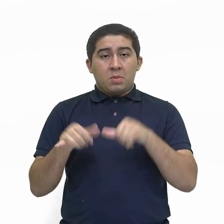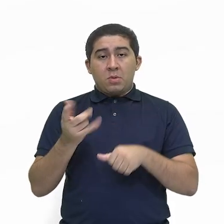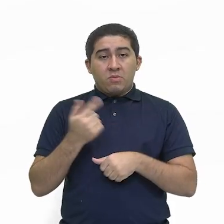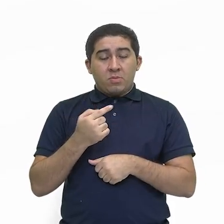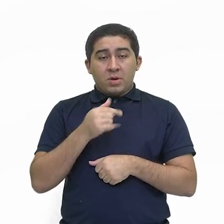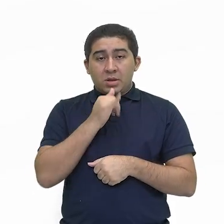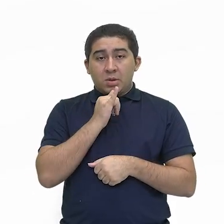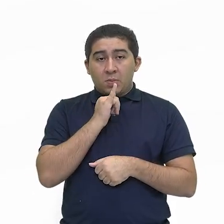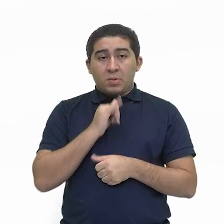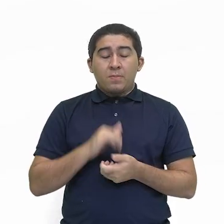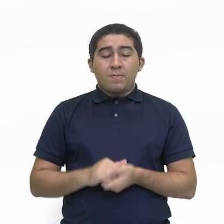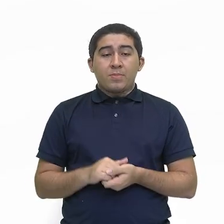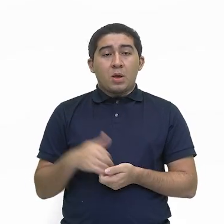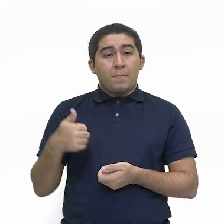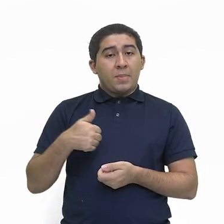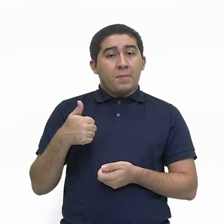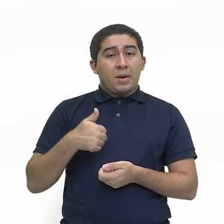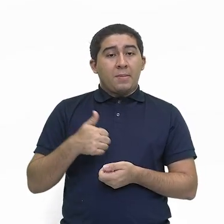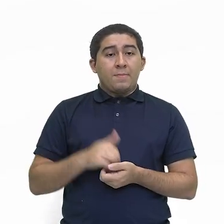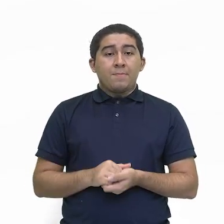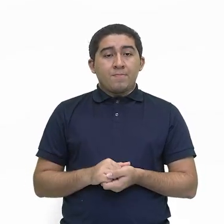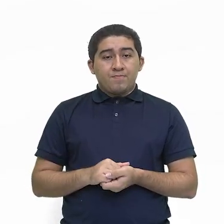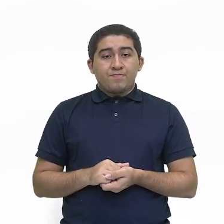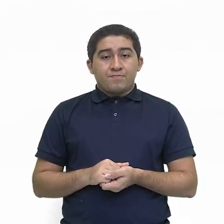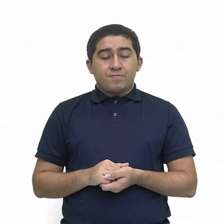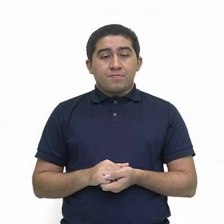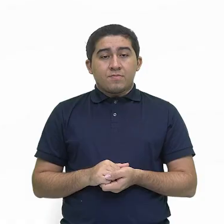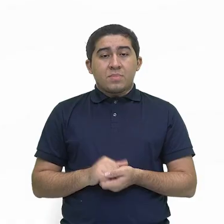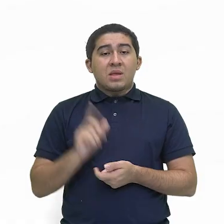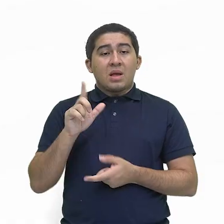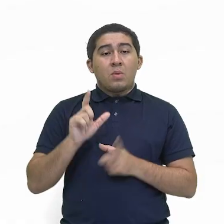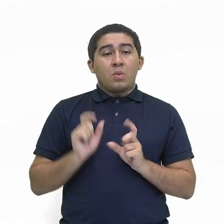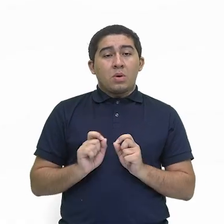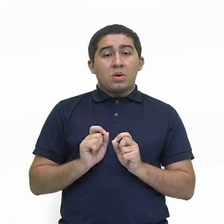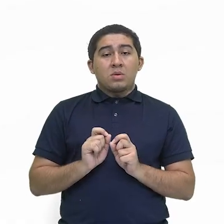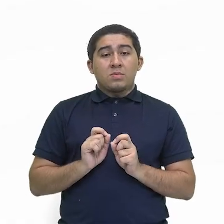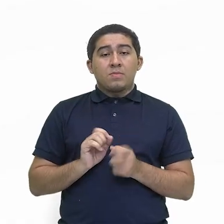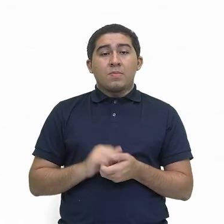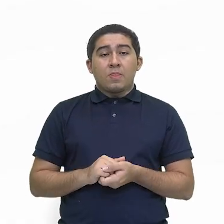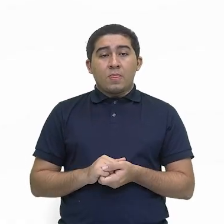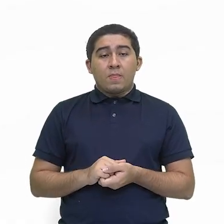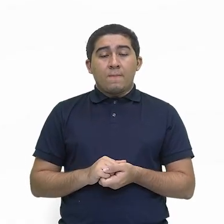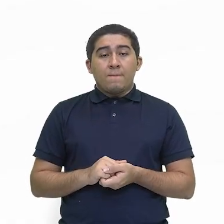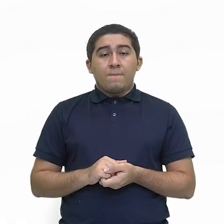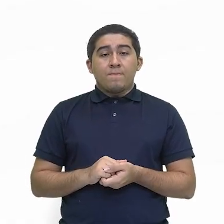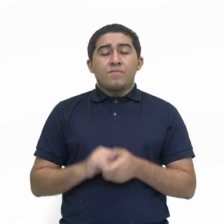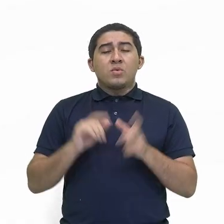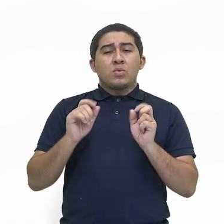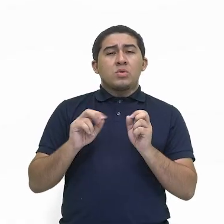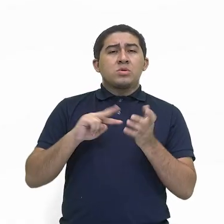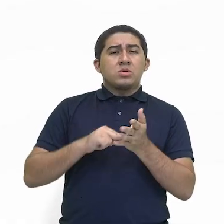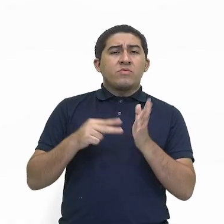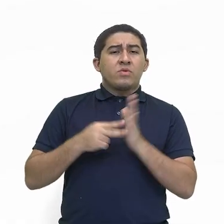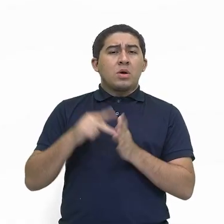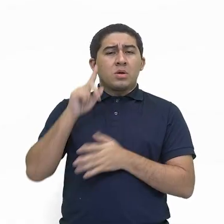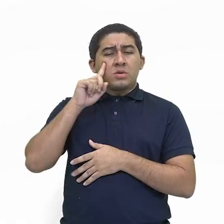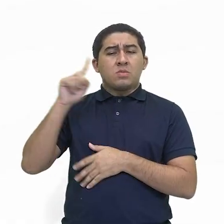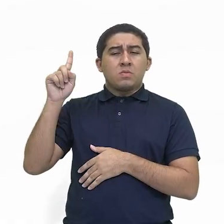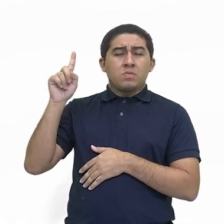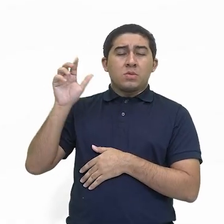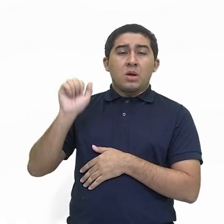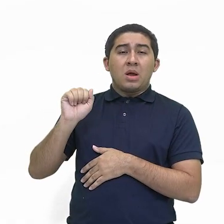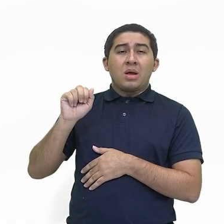exemplos. Primeira, é a reação de análise ou decomposição. O que é uma reação